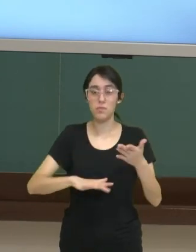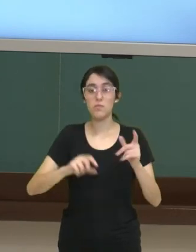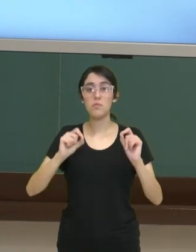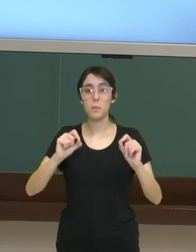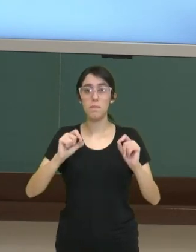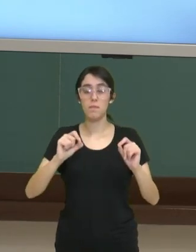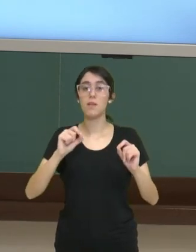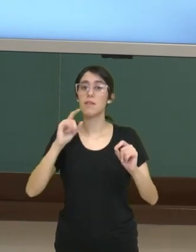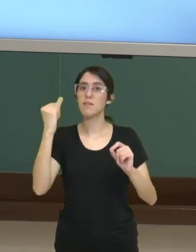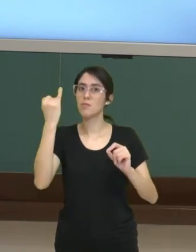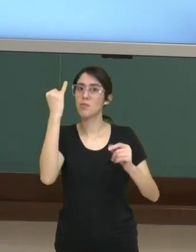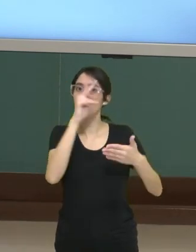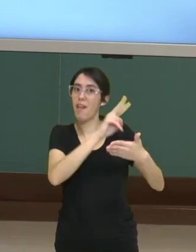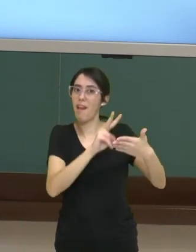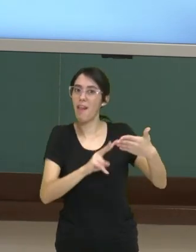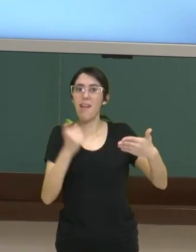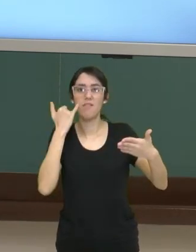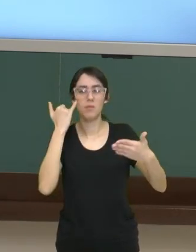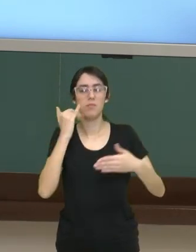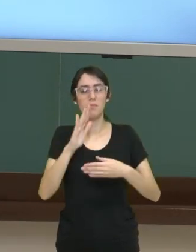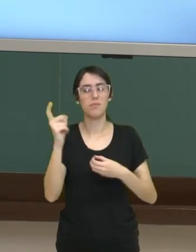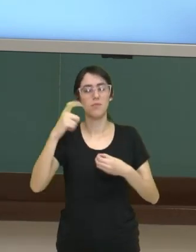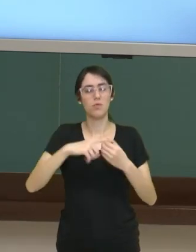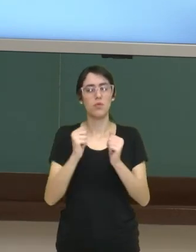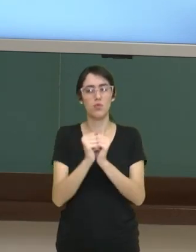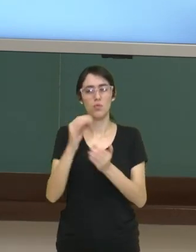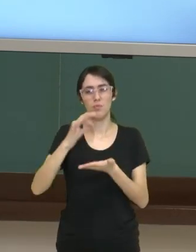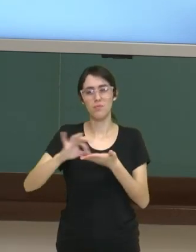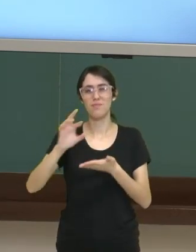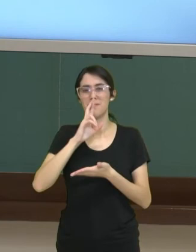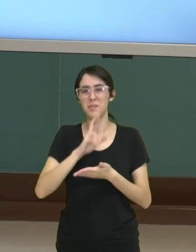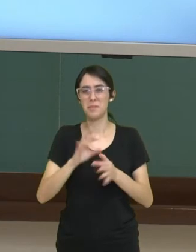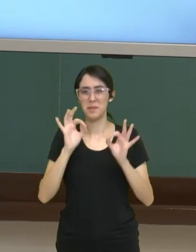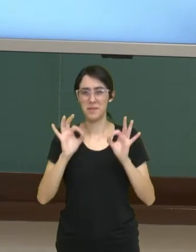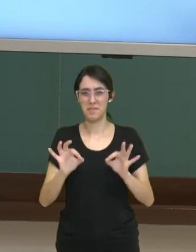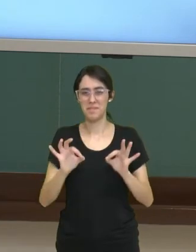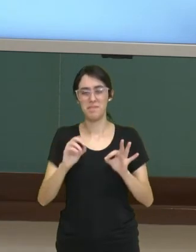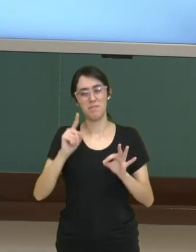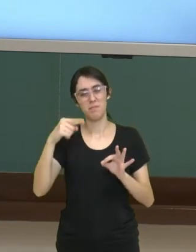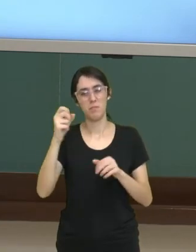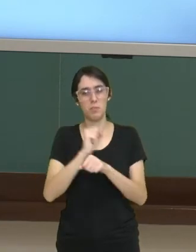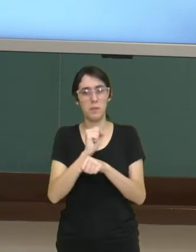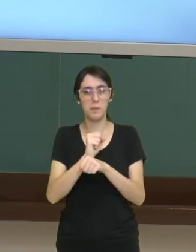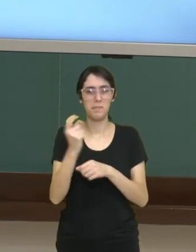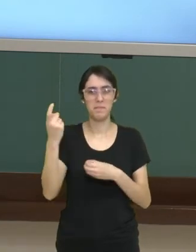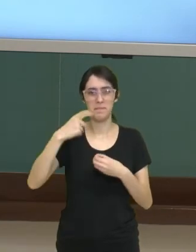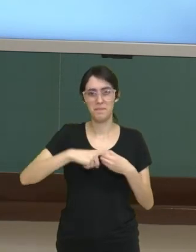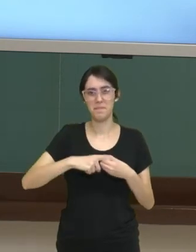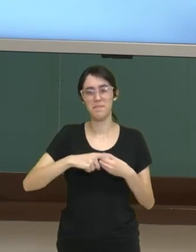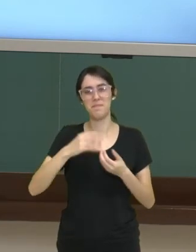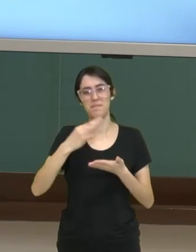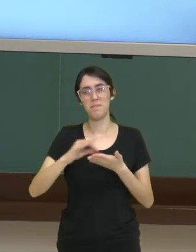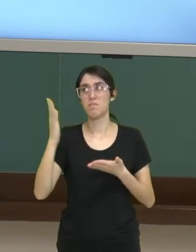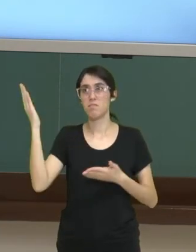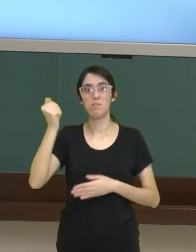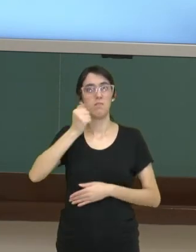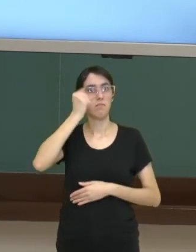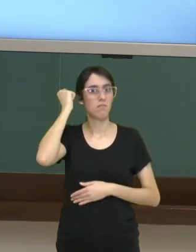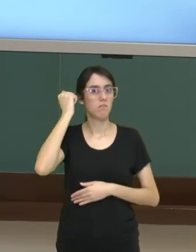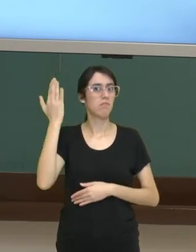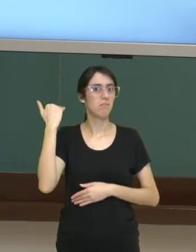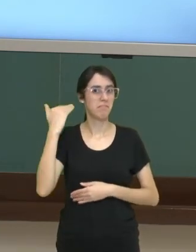de interpretação. E já voltamos a conferir para ver se vocês mataram essa questão que caiu no vestibular